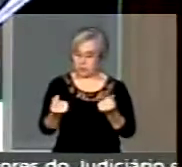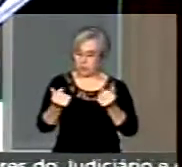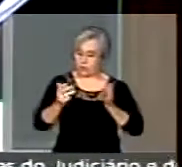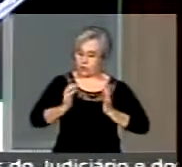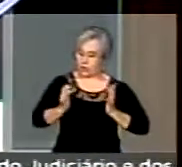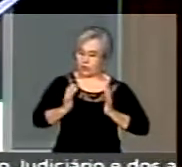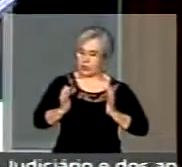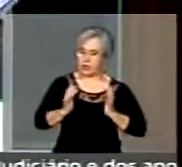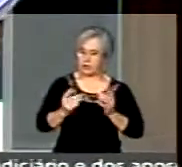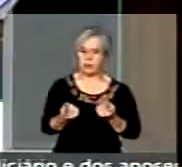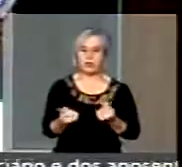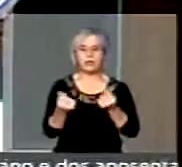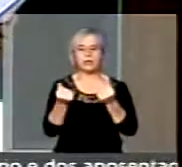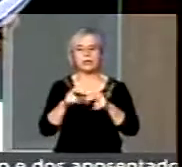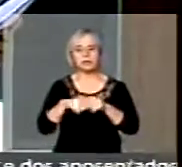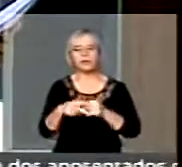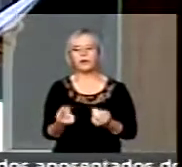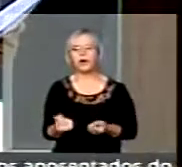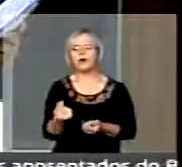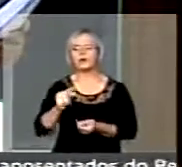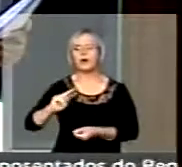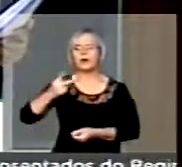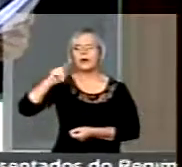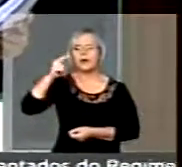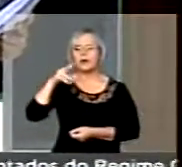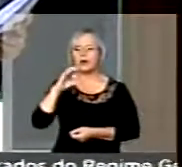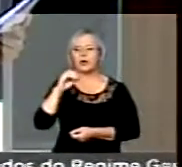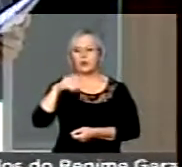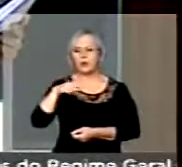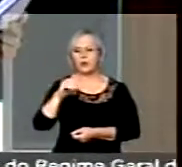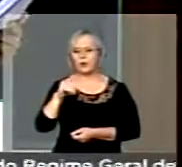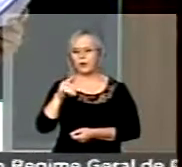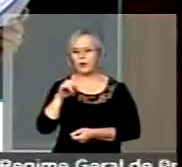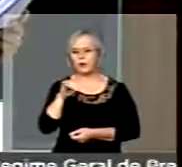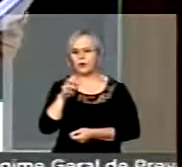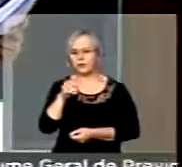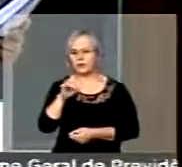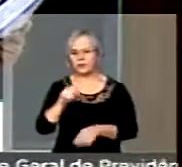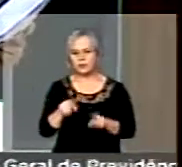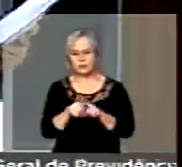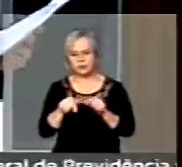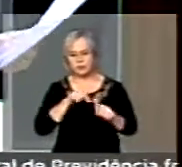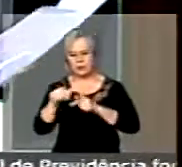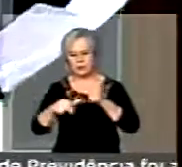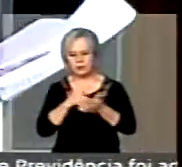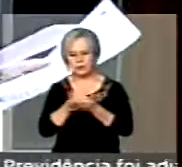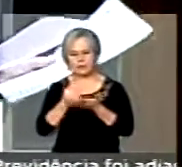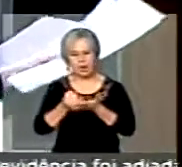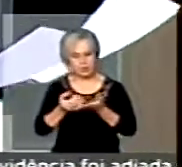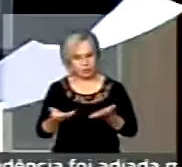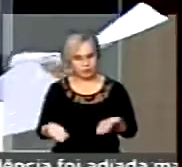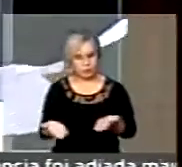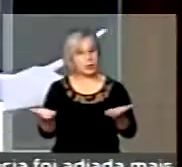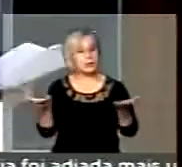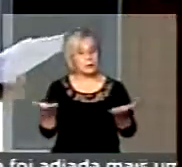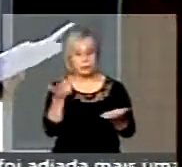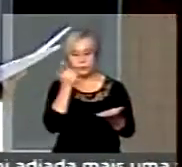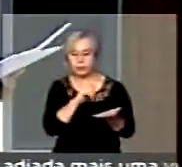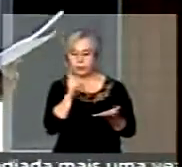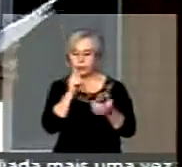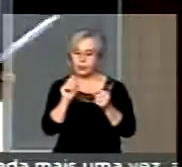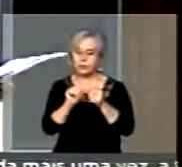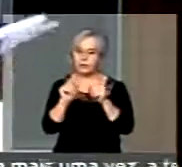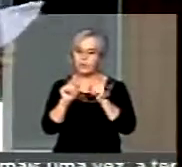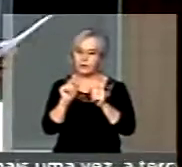derivada da alta do preço das commodities e o processo de formalização do mercado de trabalho. Isto permitiu